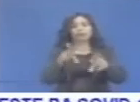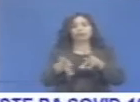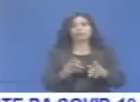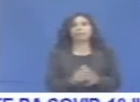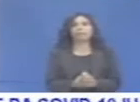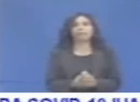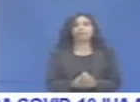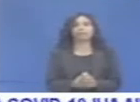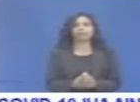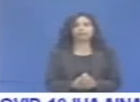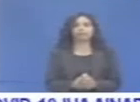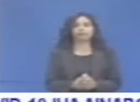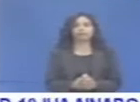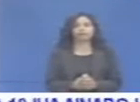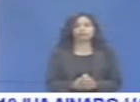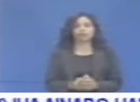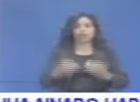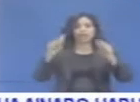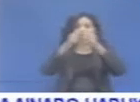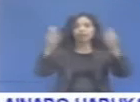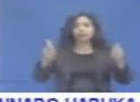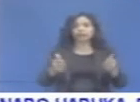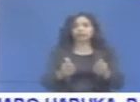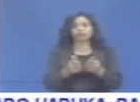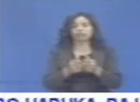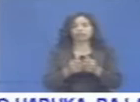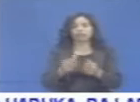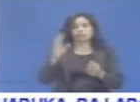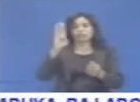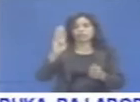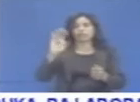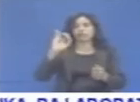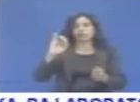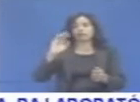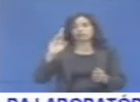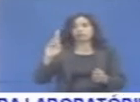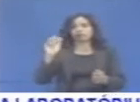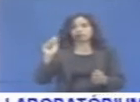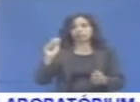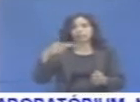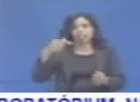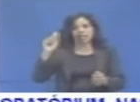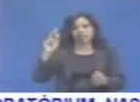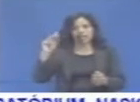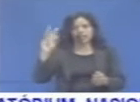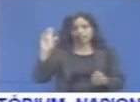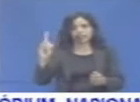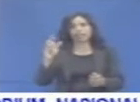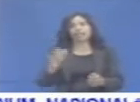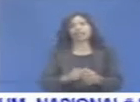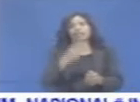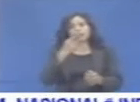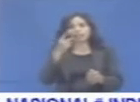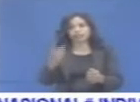Presidente da Associação Combatentes de Brigada Negra, ACBN, Nuno Manuel Corvelho de Andrade Sarmento, Hateten, Alternativa para